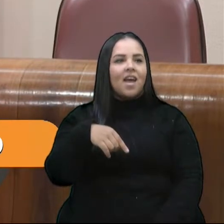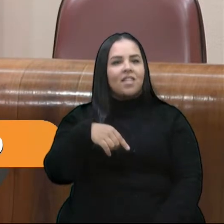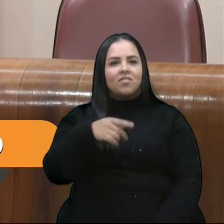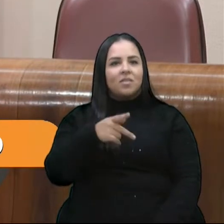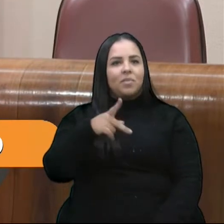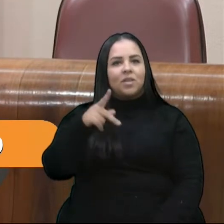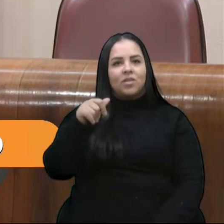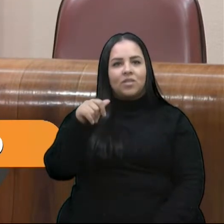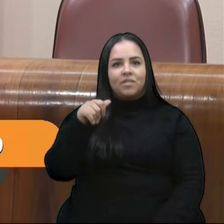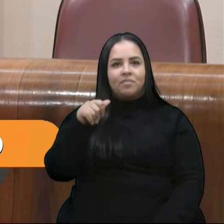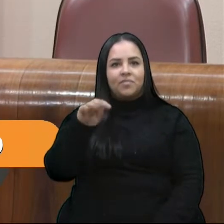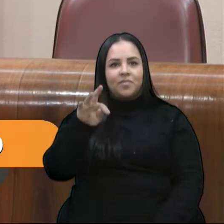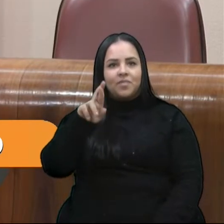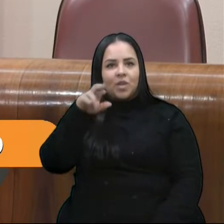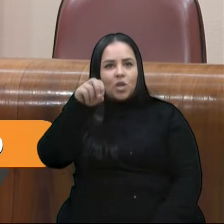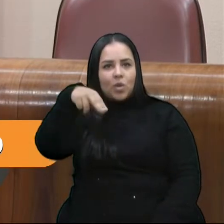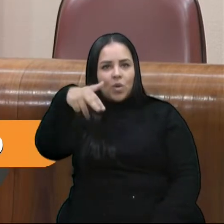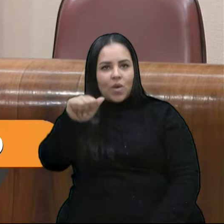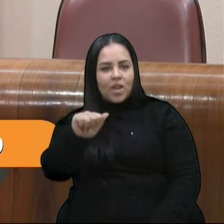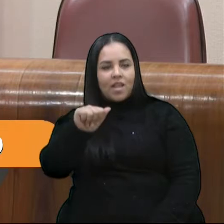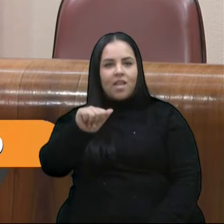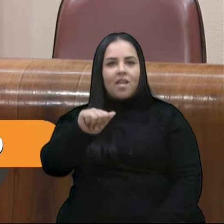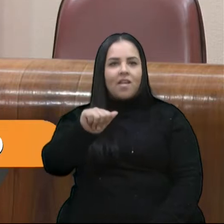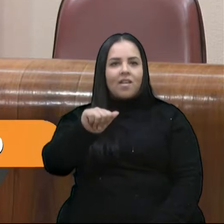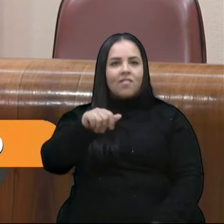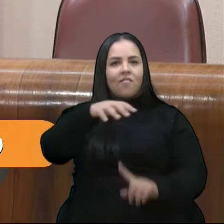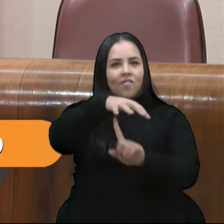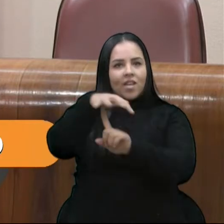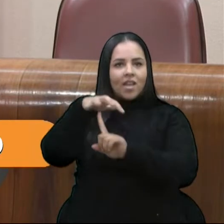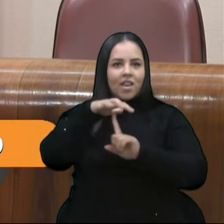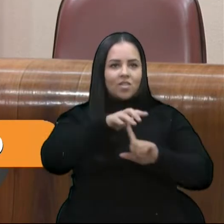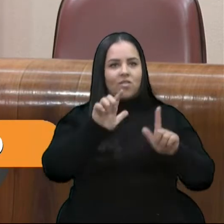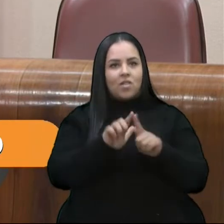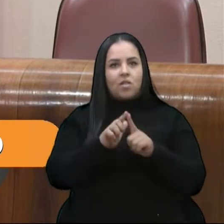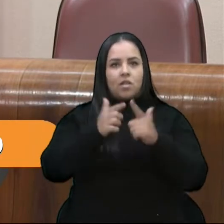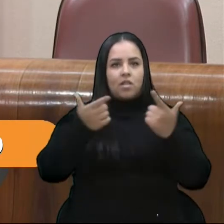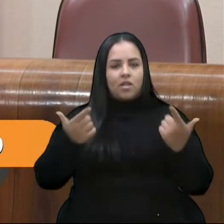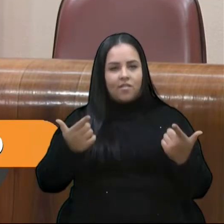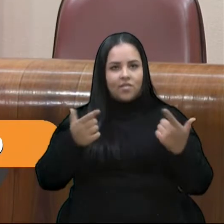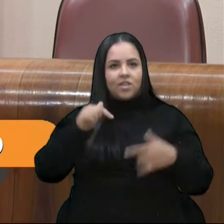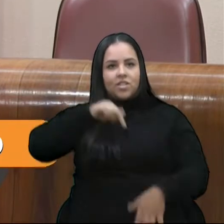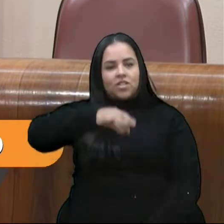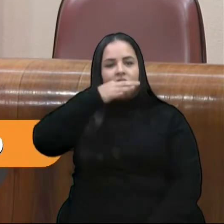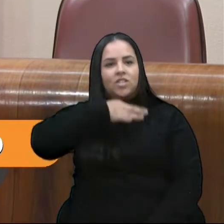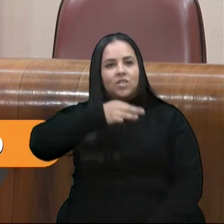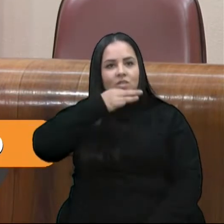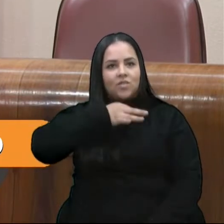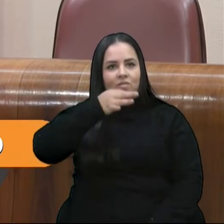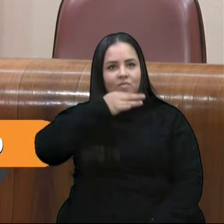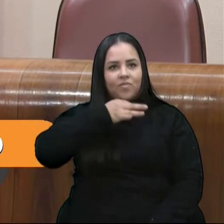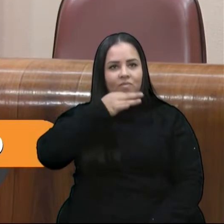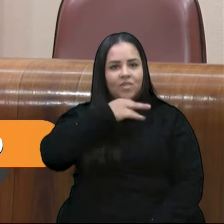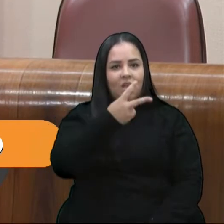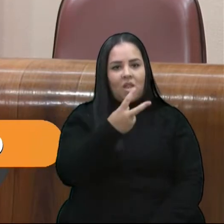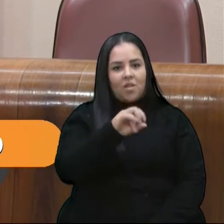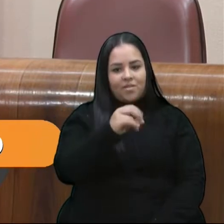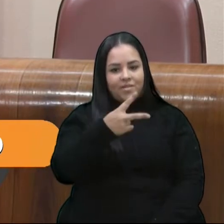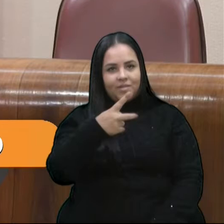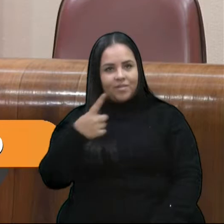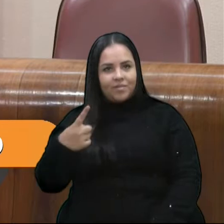Sul, grande evento cultural de nossa cidade, do estado do Rio Grande do Sul. É a edição de